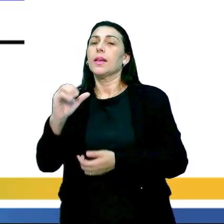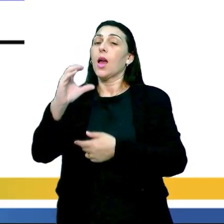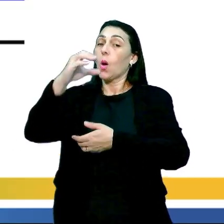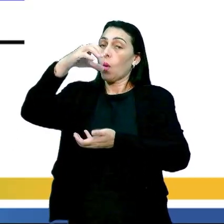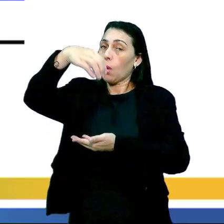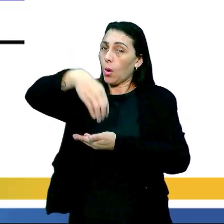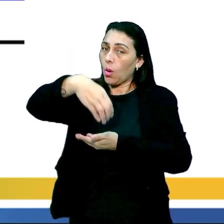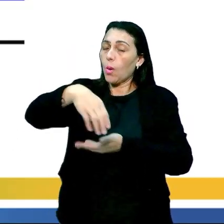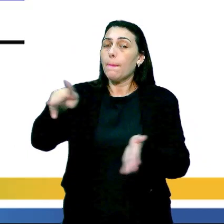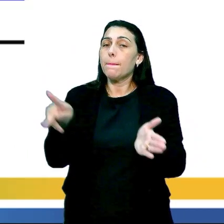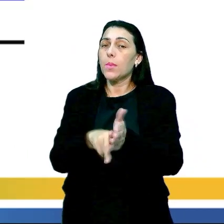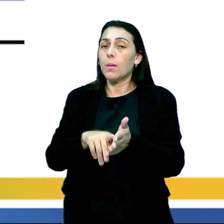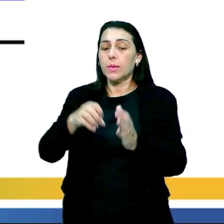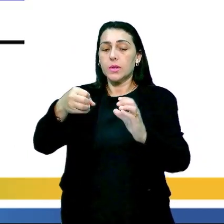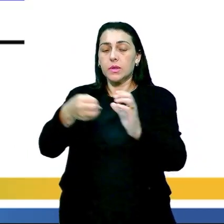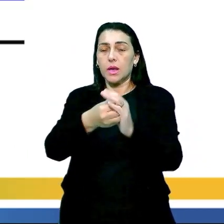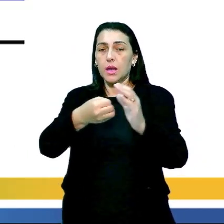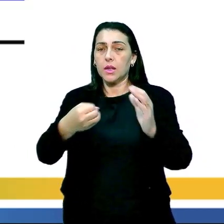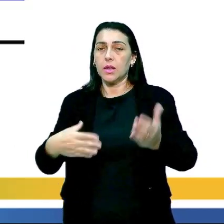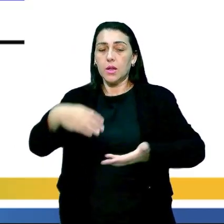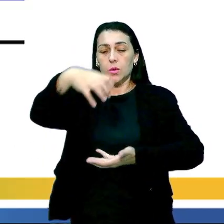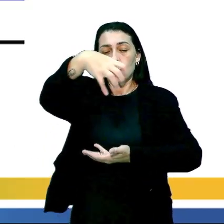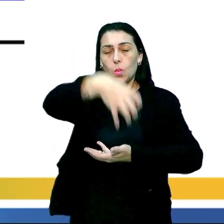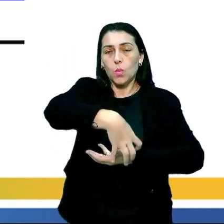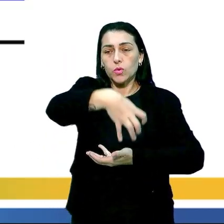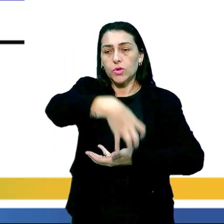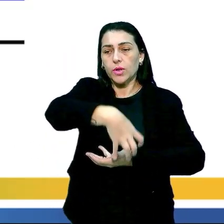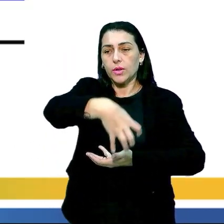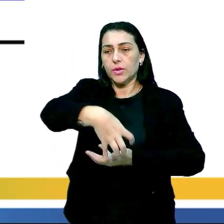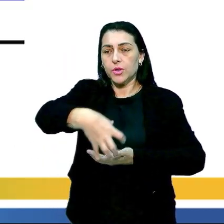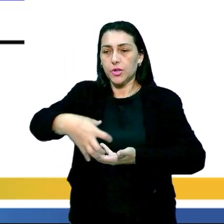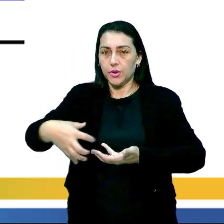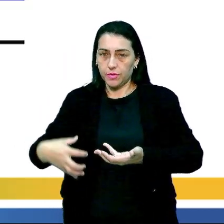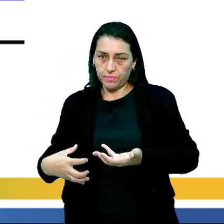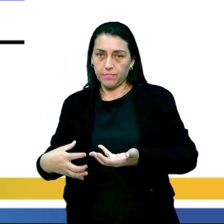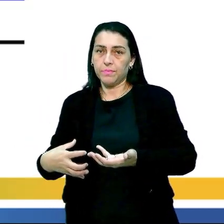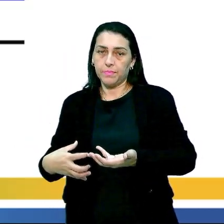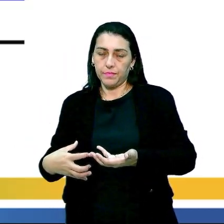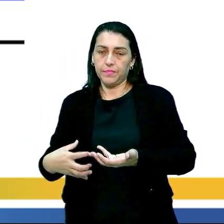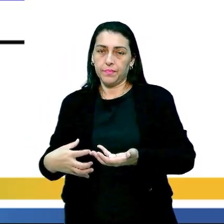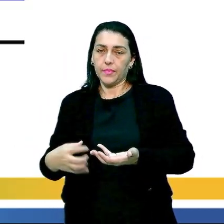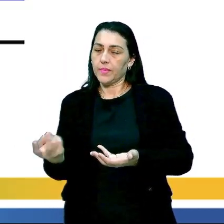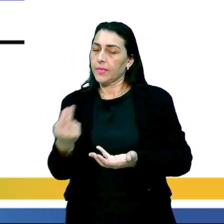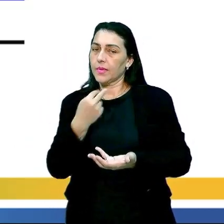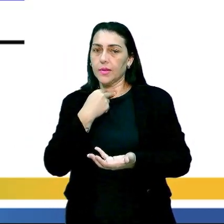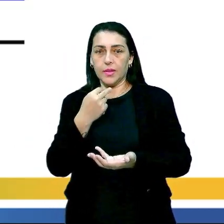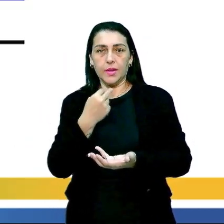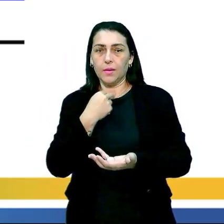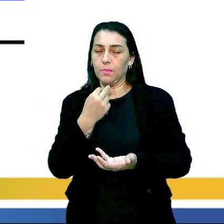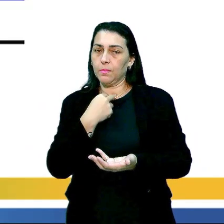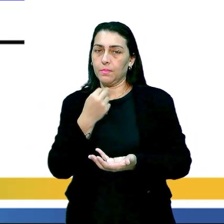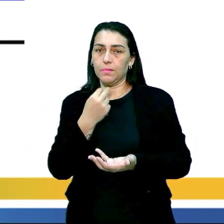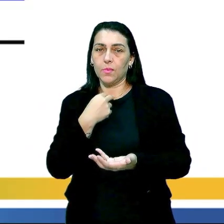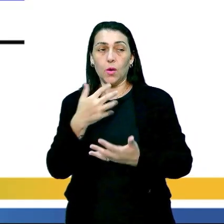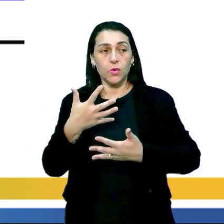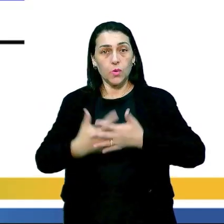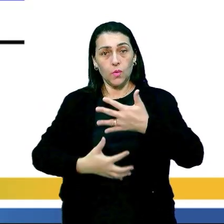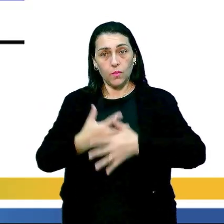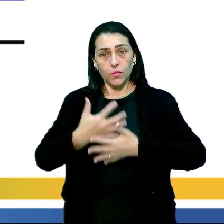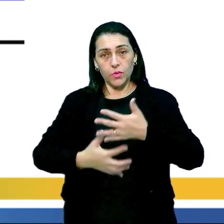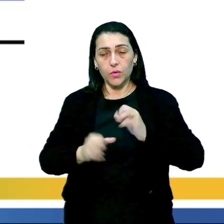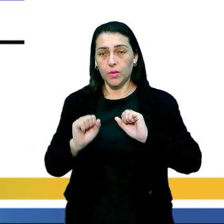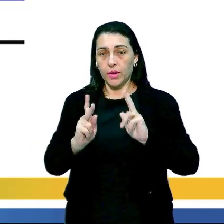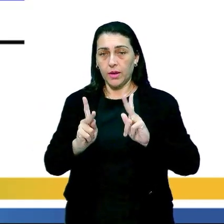continentalidade é justamente das características do continente. Logo, a gente não pode de forma alguma